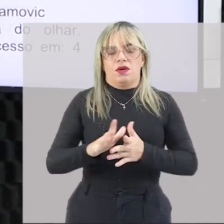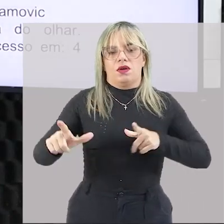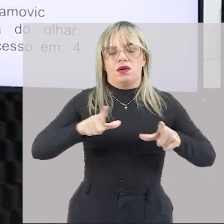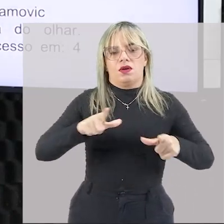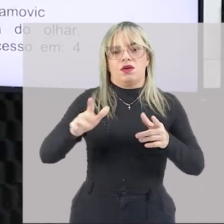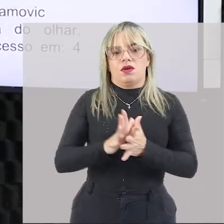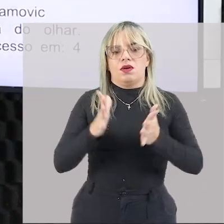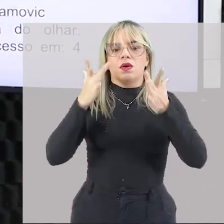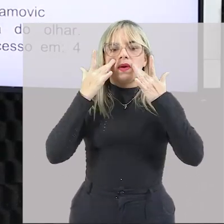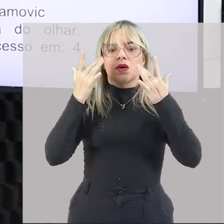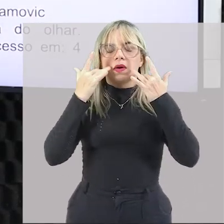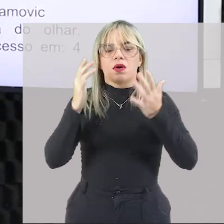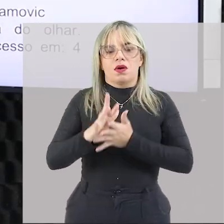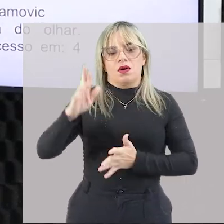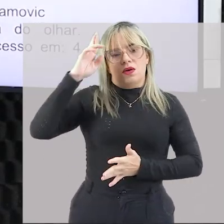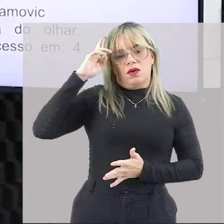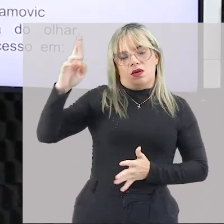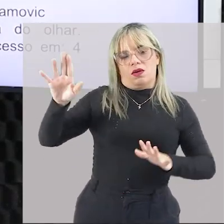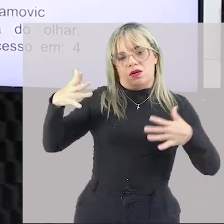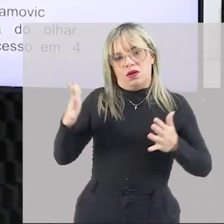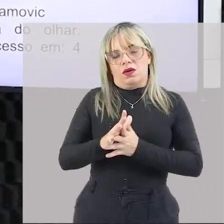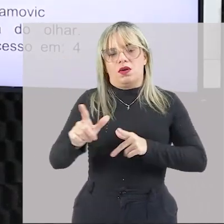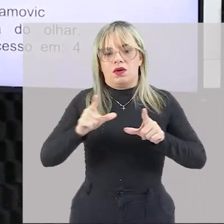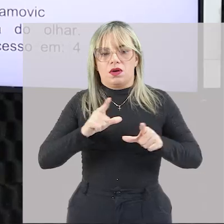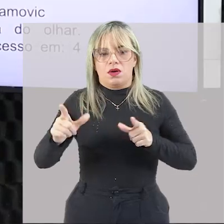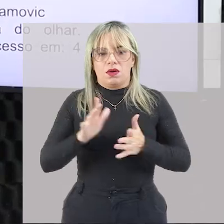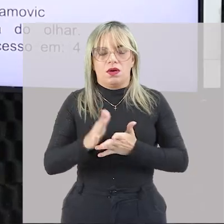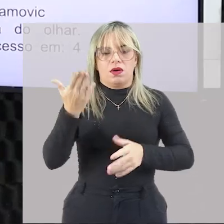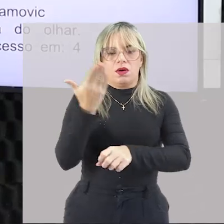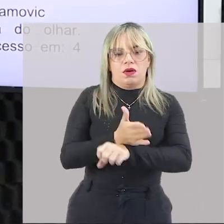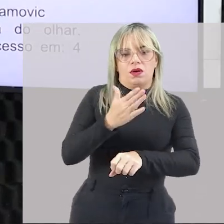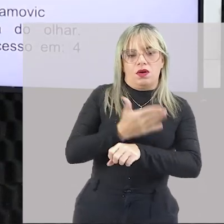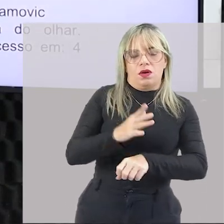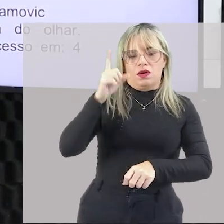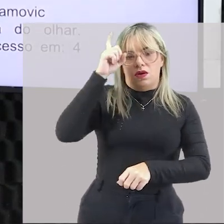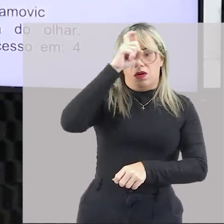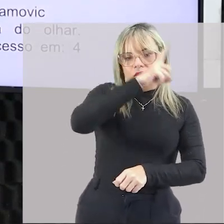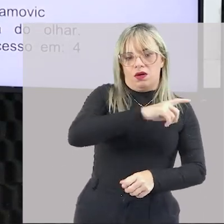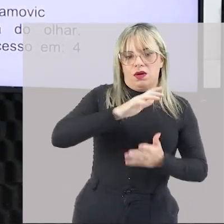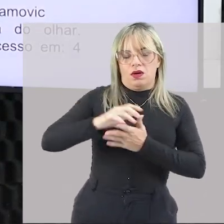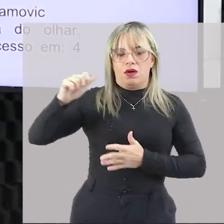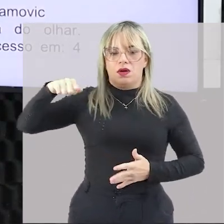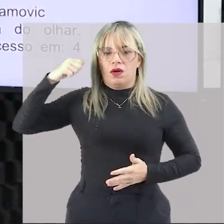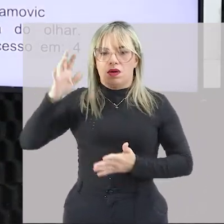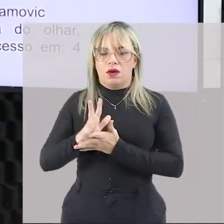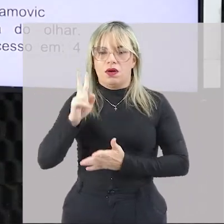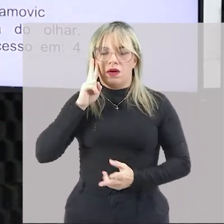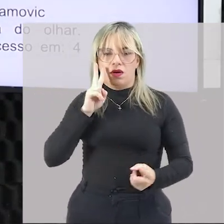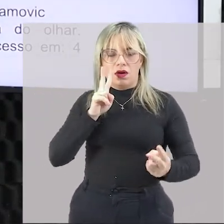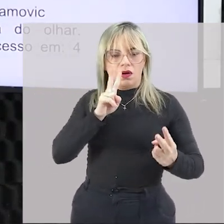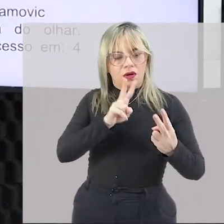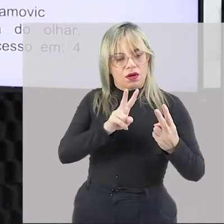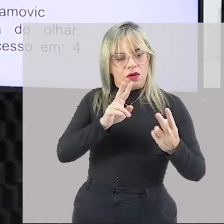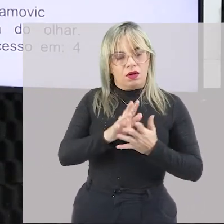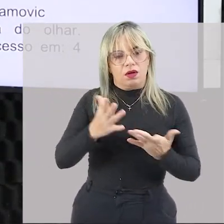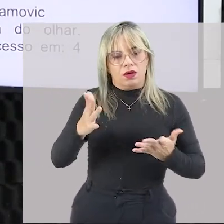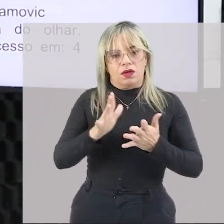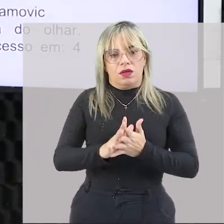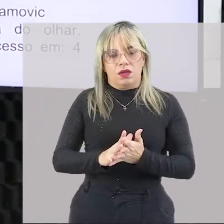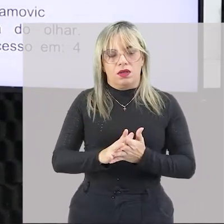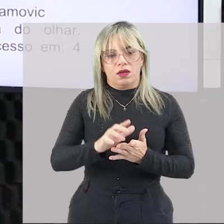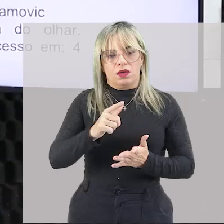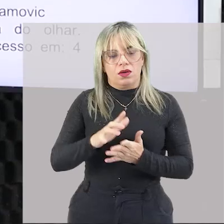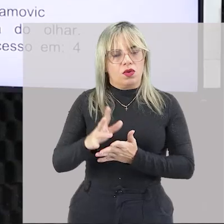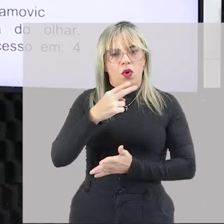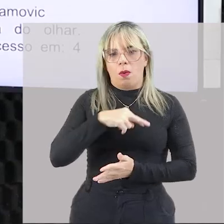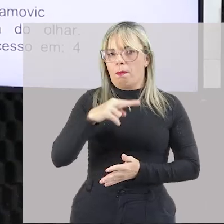produtor teatral, diretor teatral, e um dos exercícios mais complicados que tem é fazer o ator olhar nos olhos sem sorrir. Olhar nos olhos e